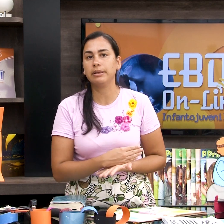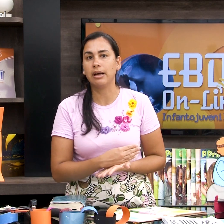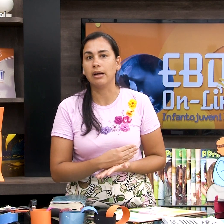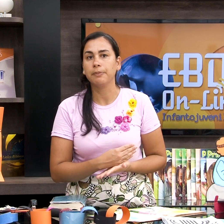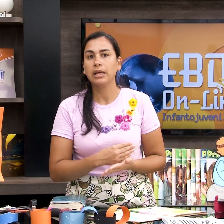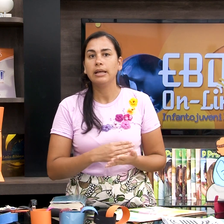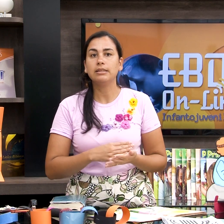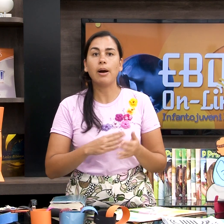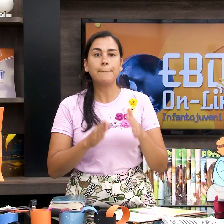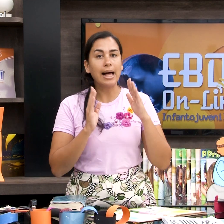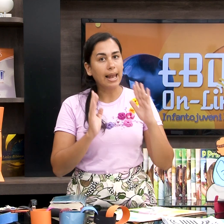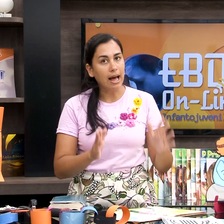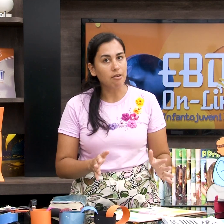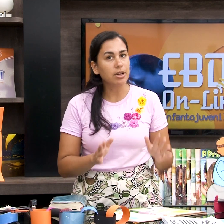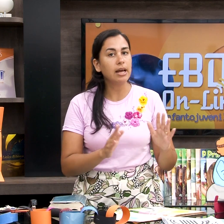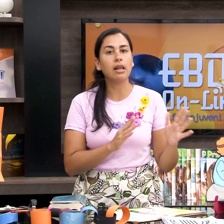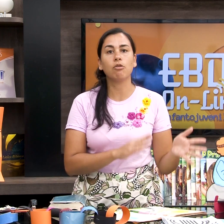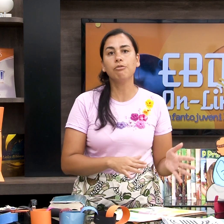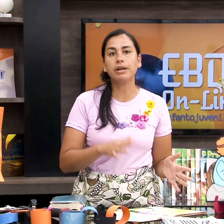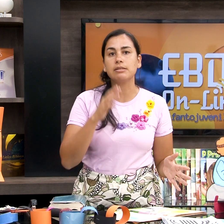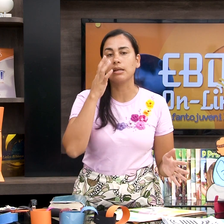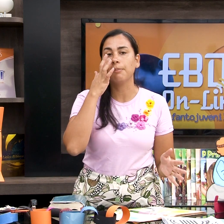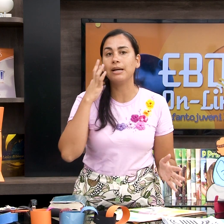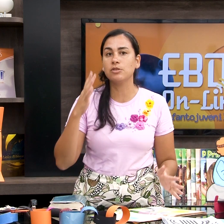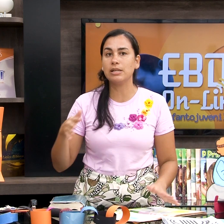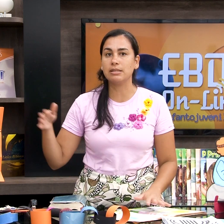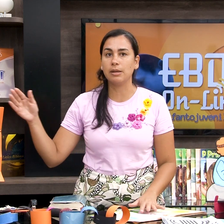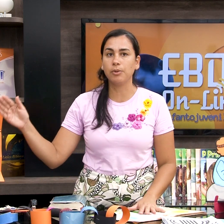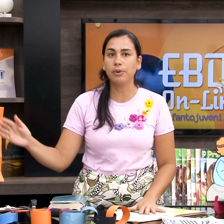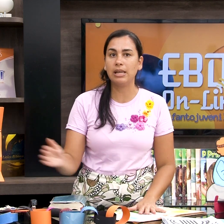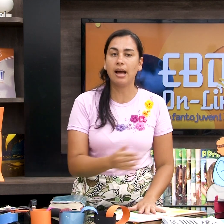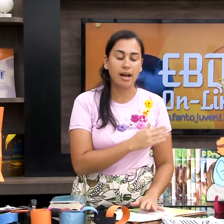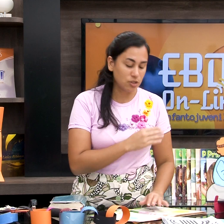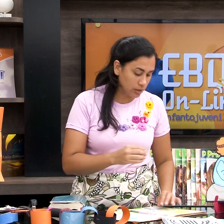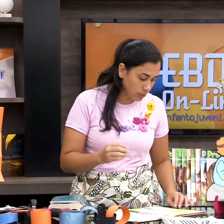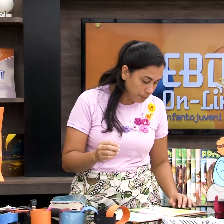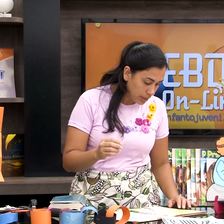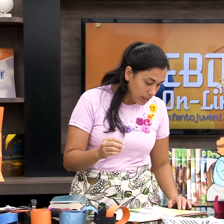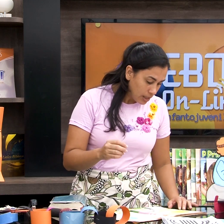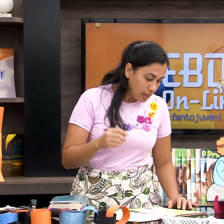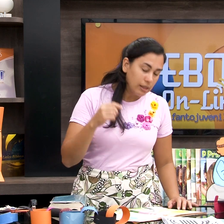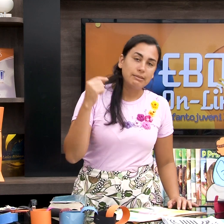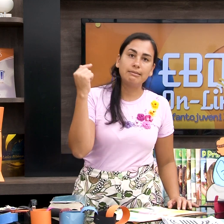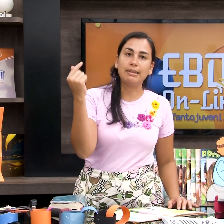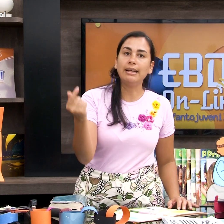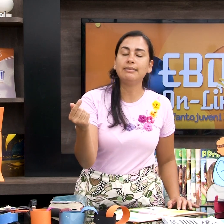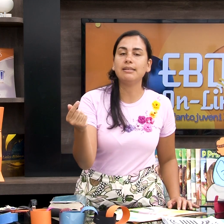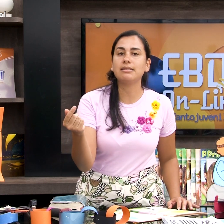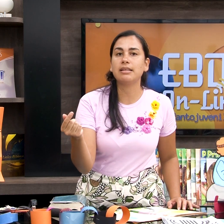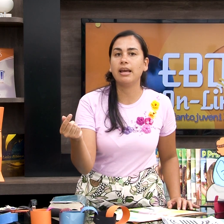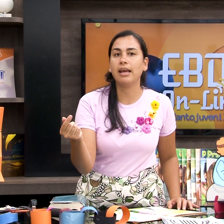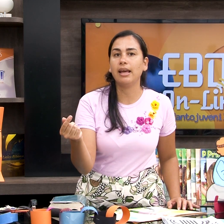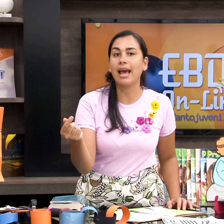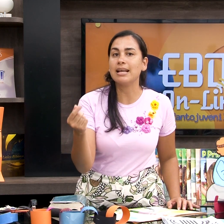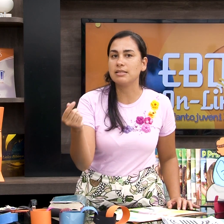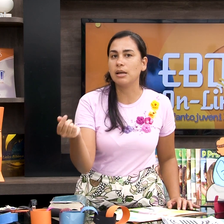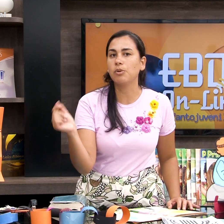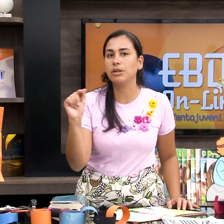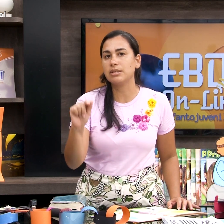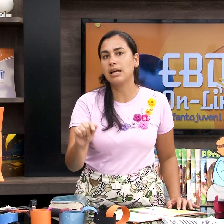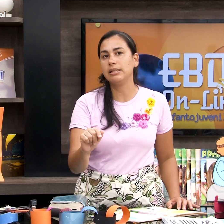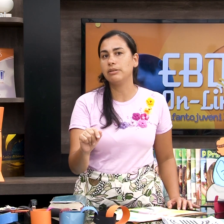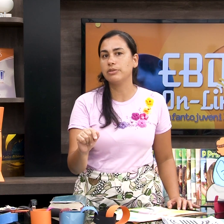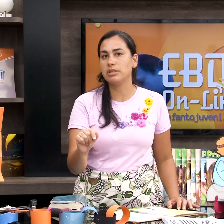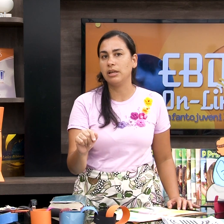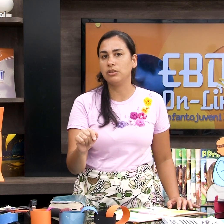querer experimentar. Então, a palavra, ela convence, mas o exemplo, ele arrasta. Então, tentem ser